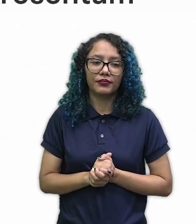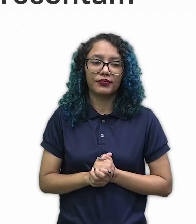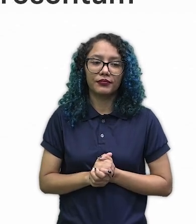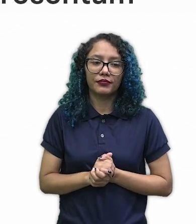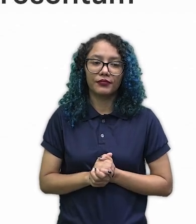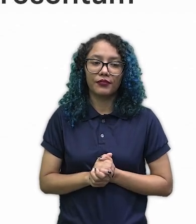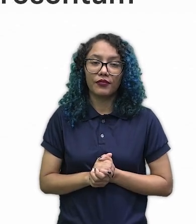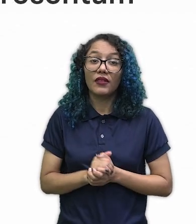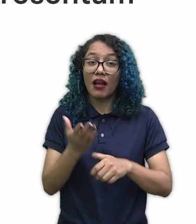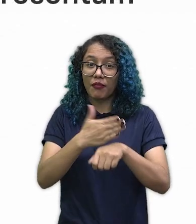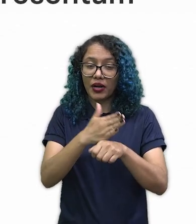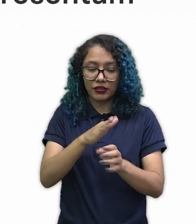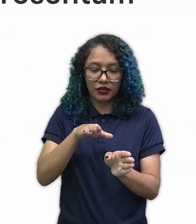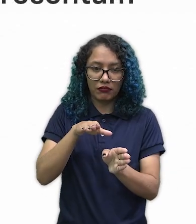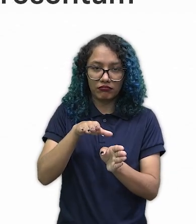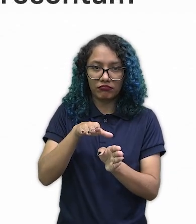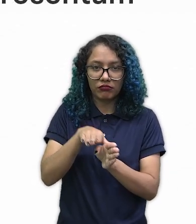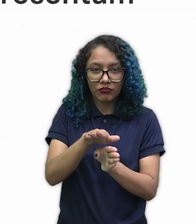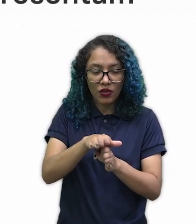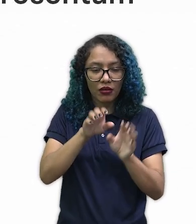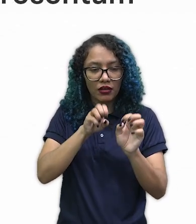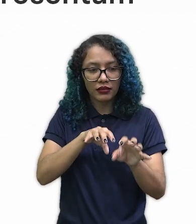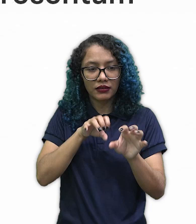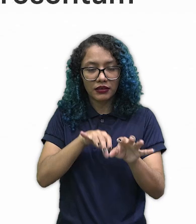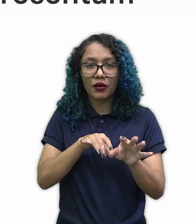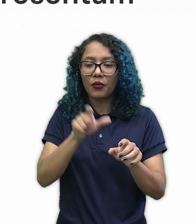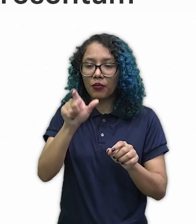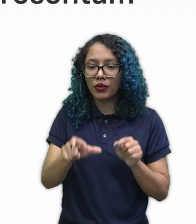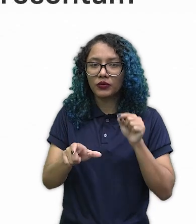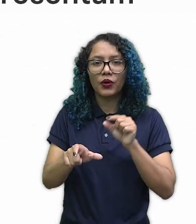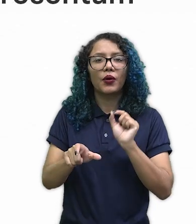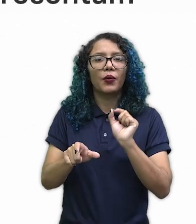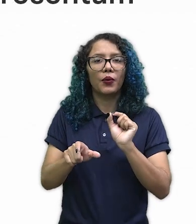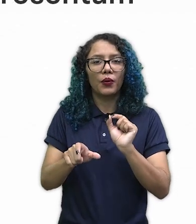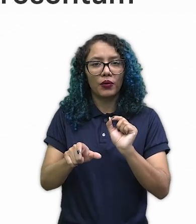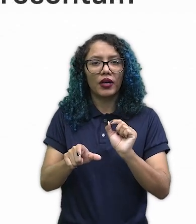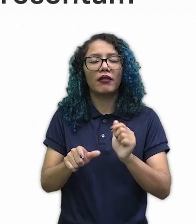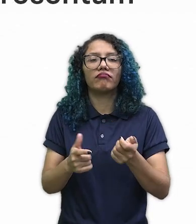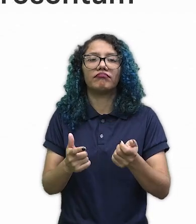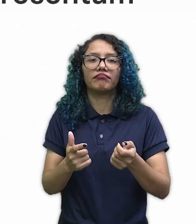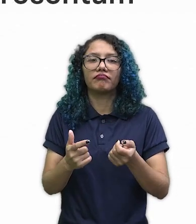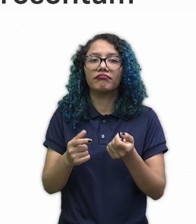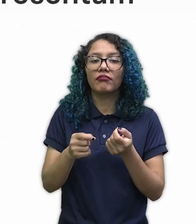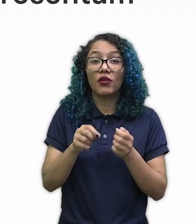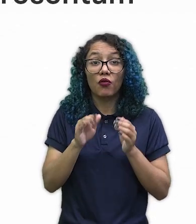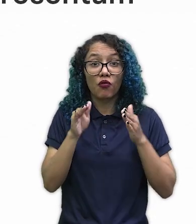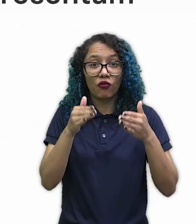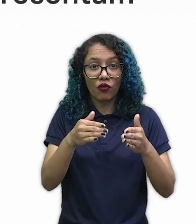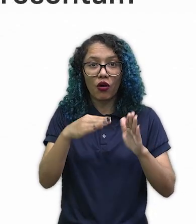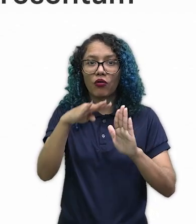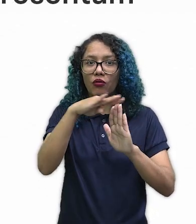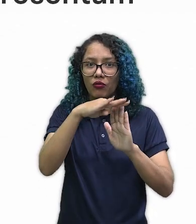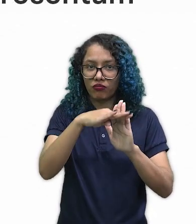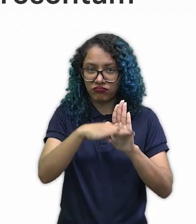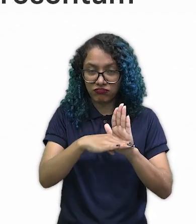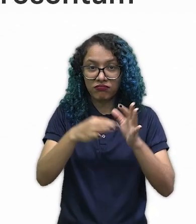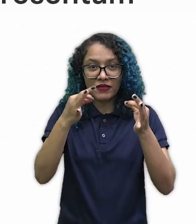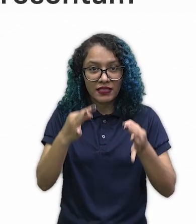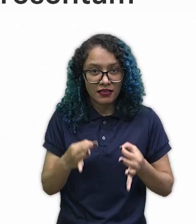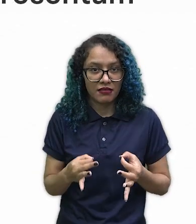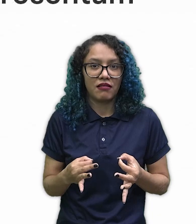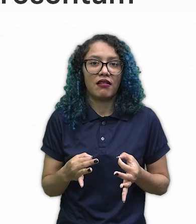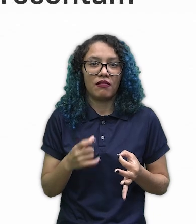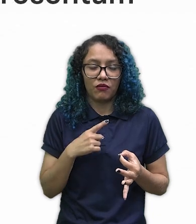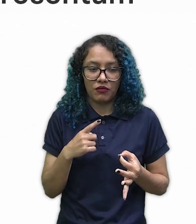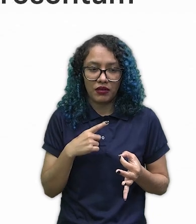o ensino dessa prática, seja alguém realmente com princípios educativos, fecha aspas. Então